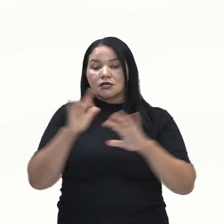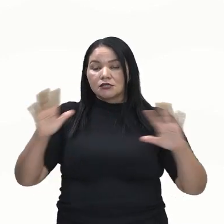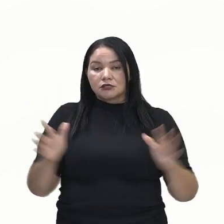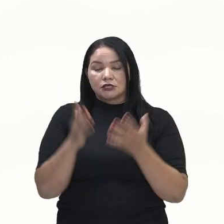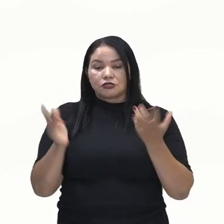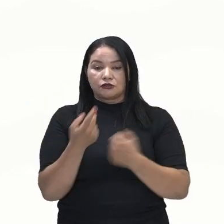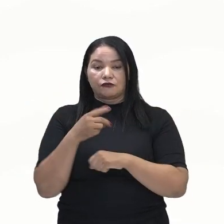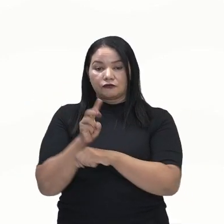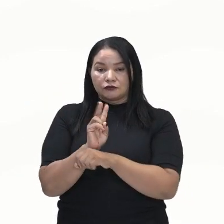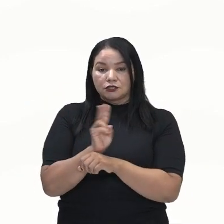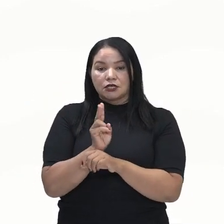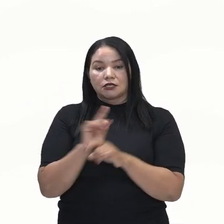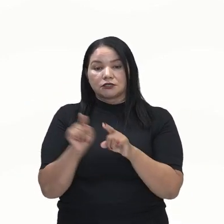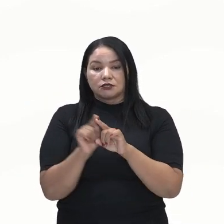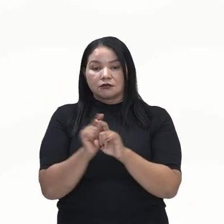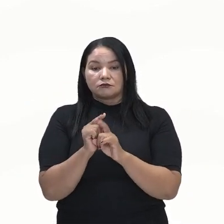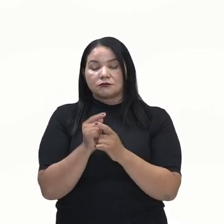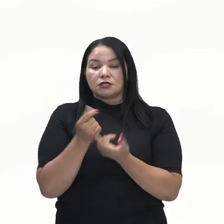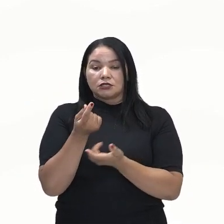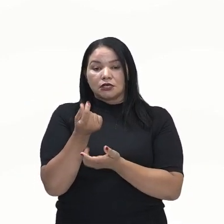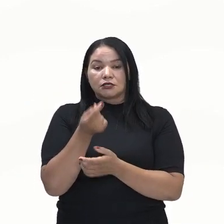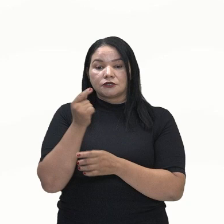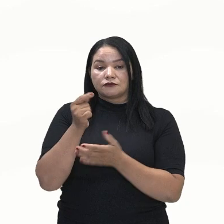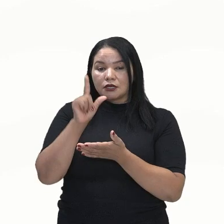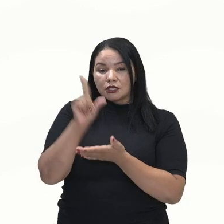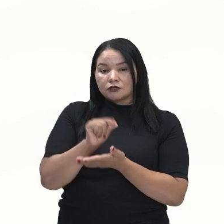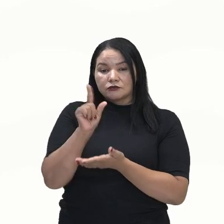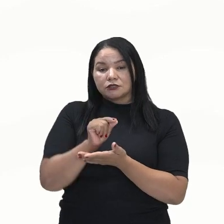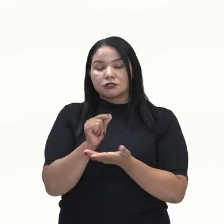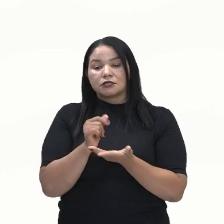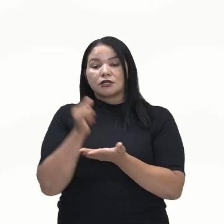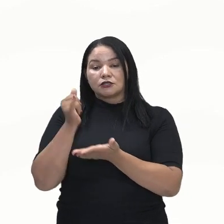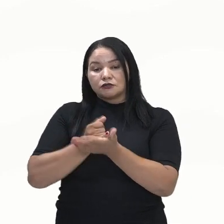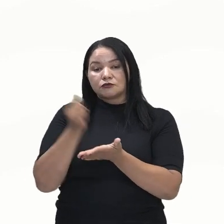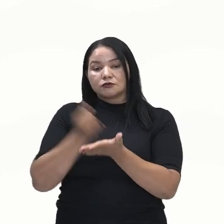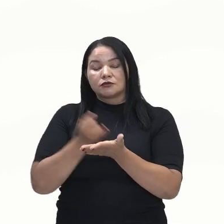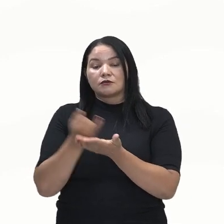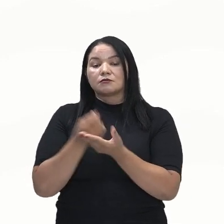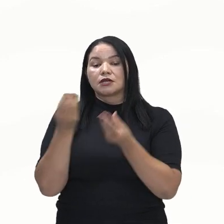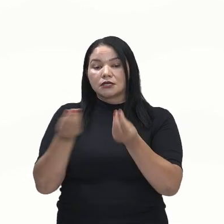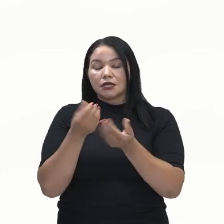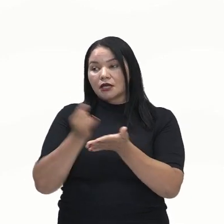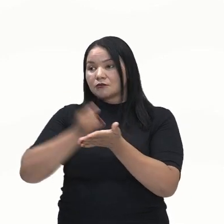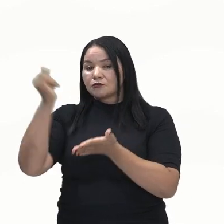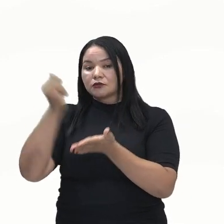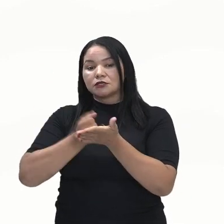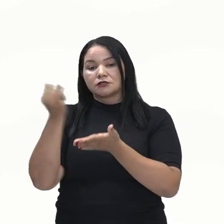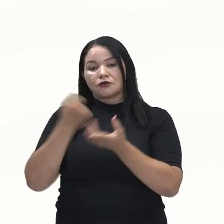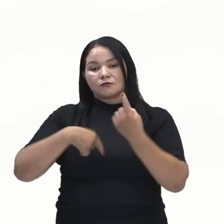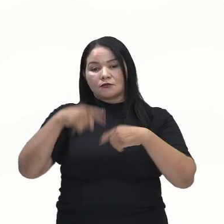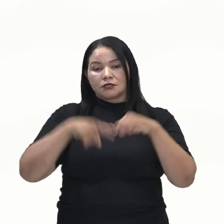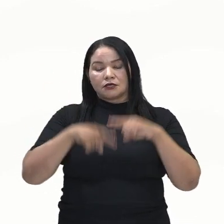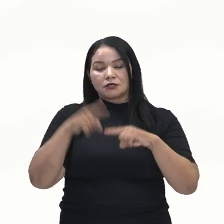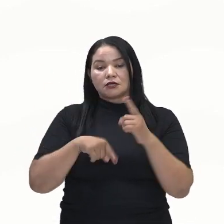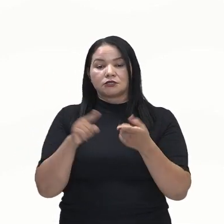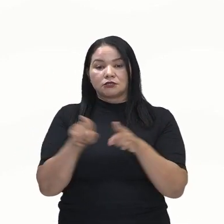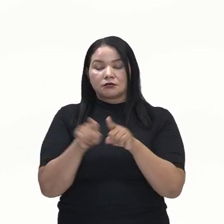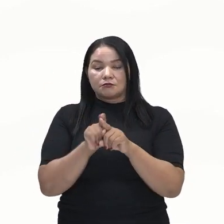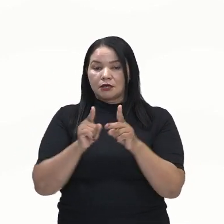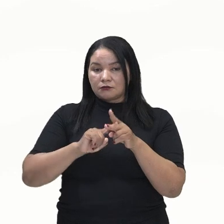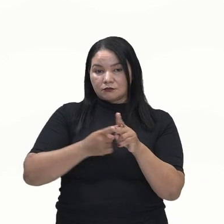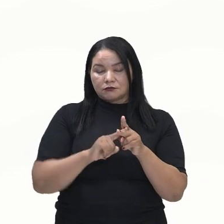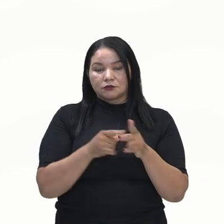incentivos fiscais e tarifas reduzidas para a importação de insumos e maquinários,